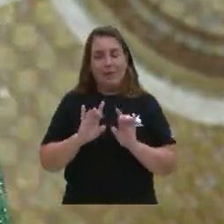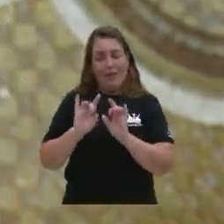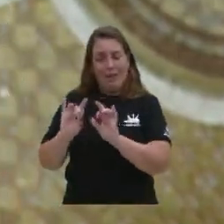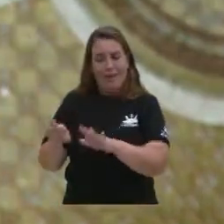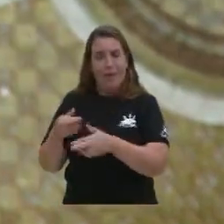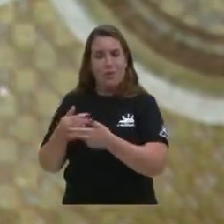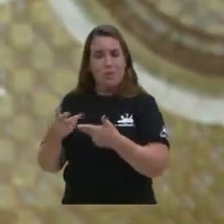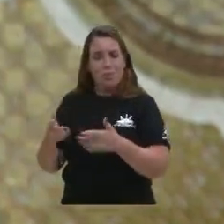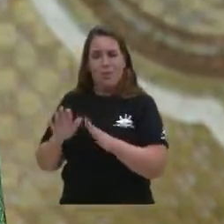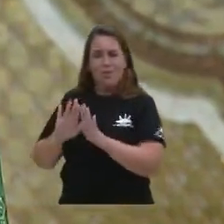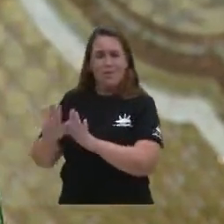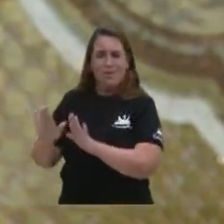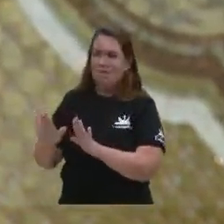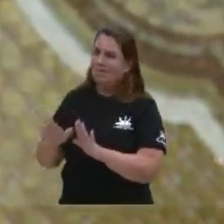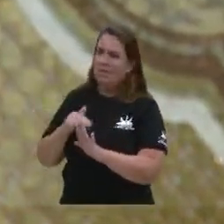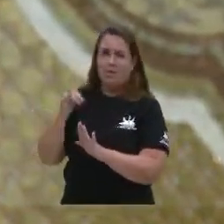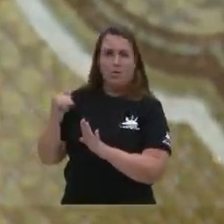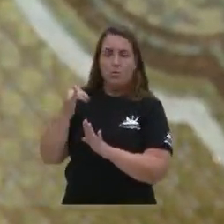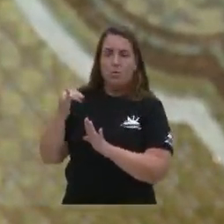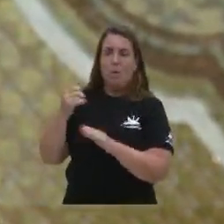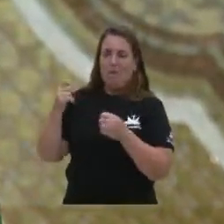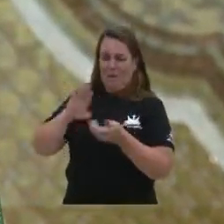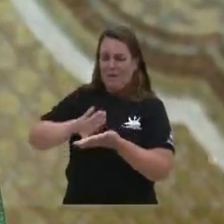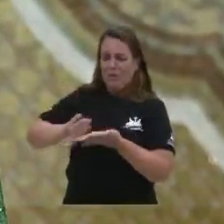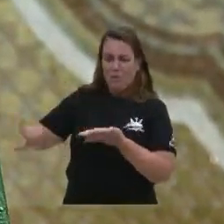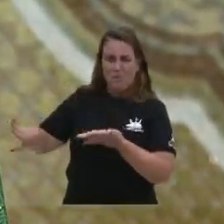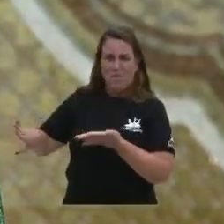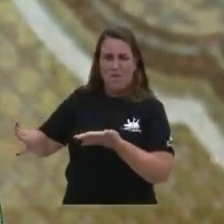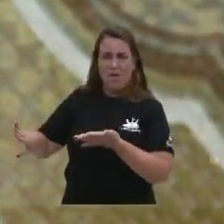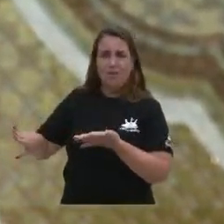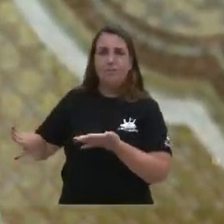tem que abandonar, tem que renunciar.